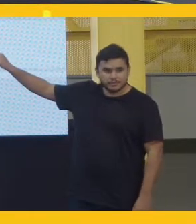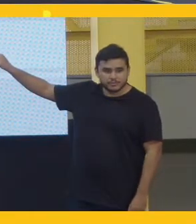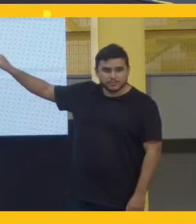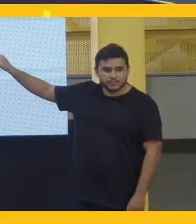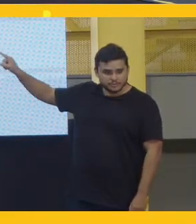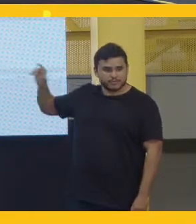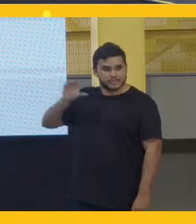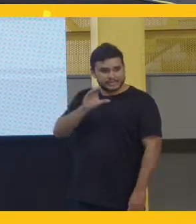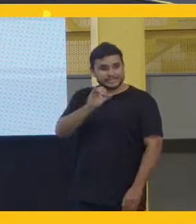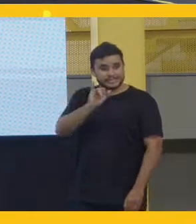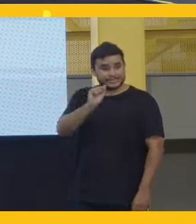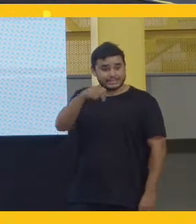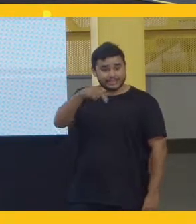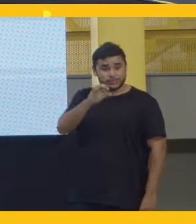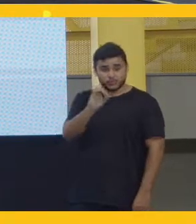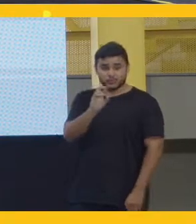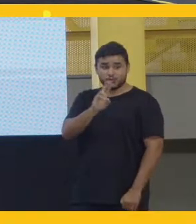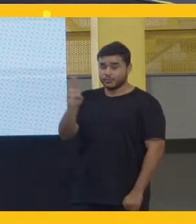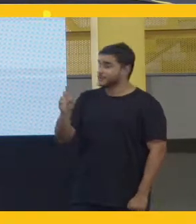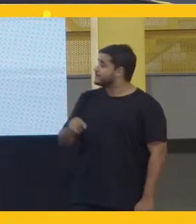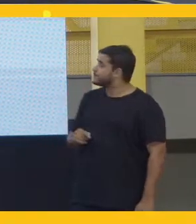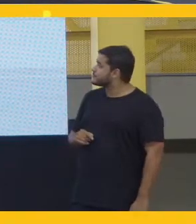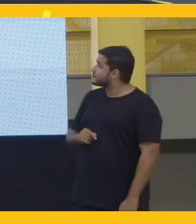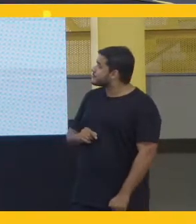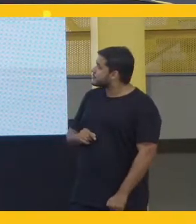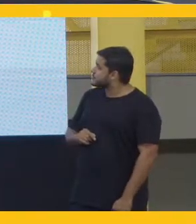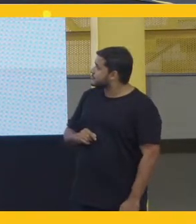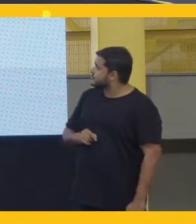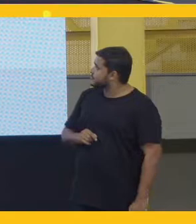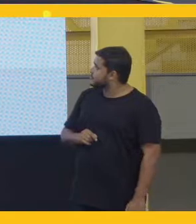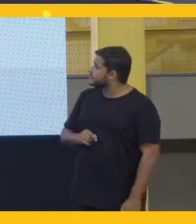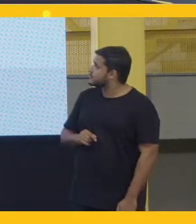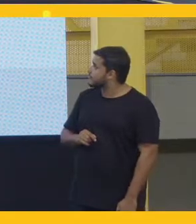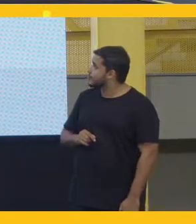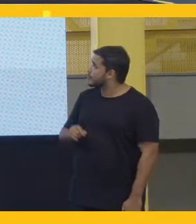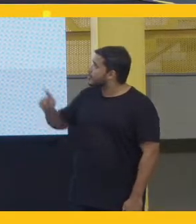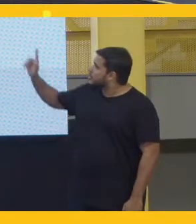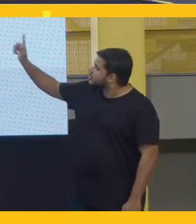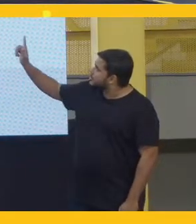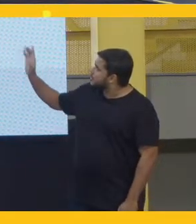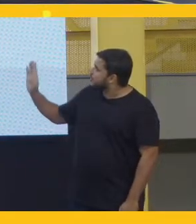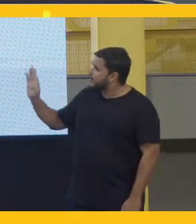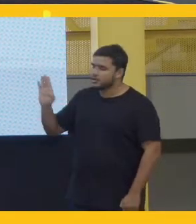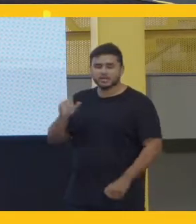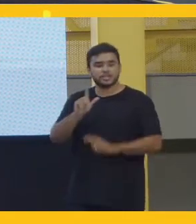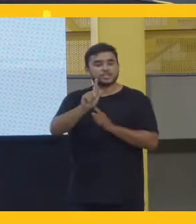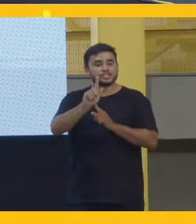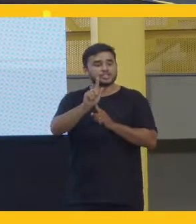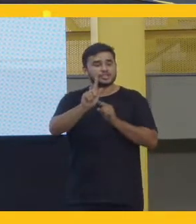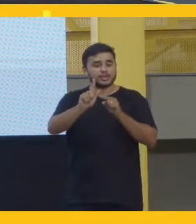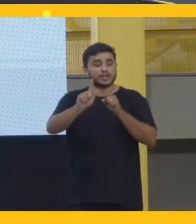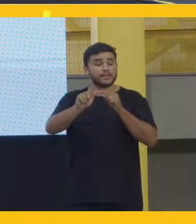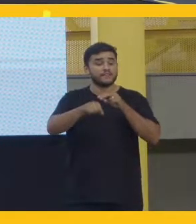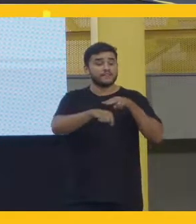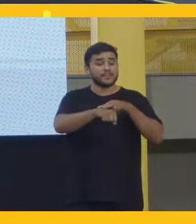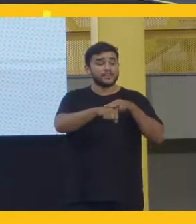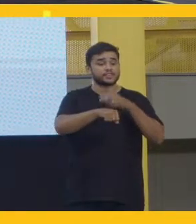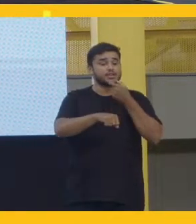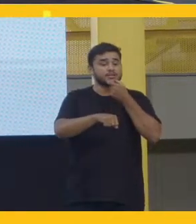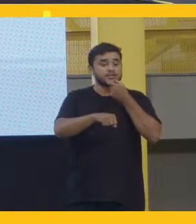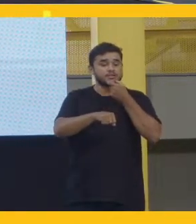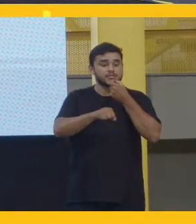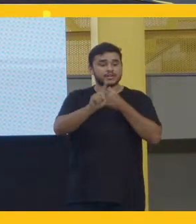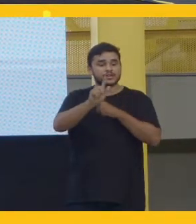em 100% o cone green e em 100% o blue. Já a luz magenta, e essa